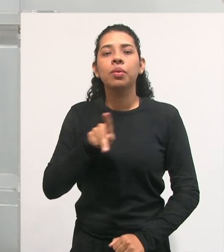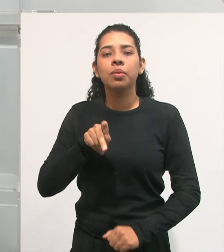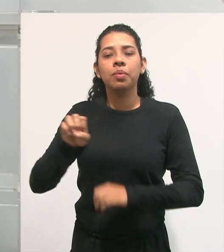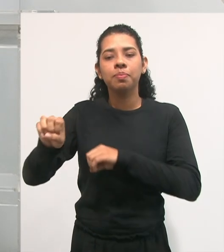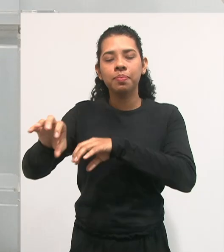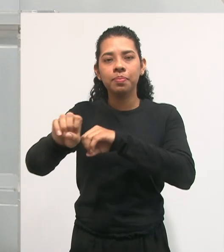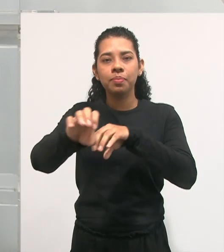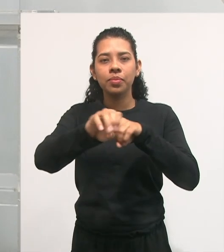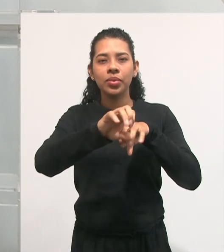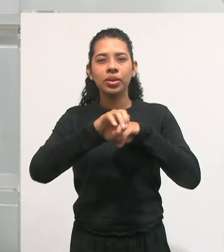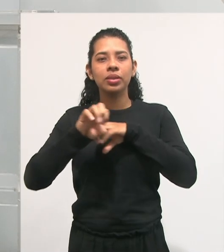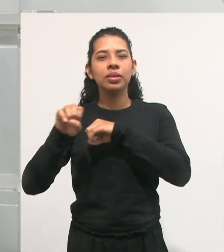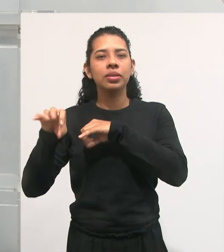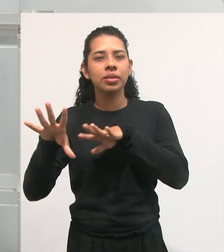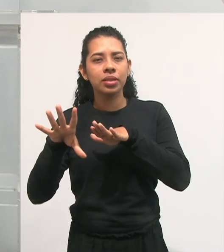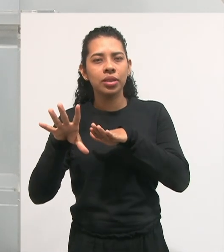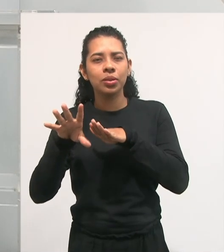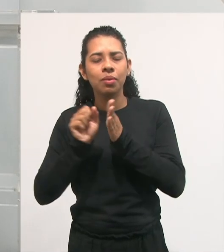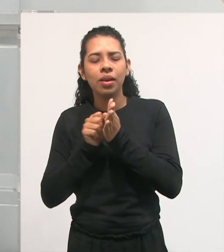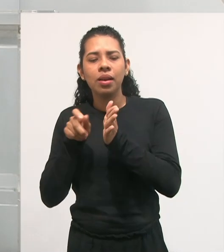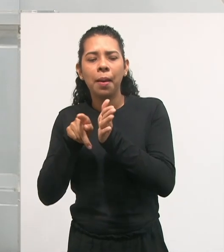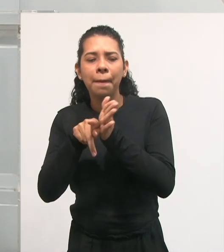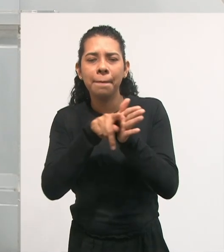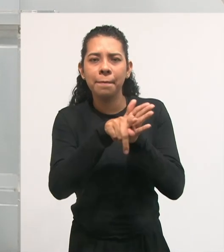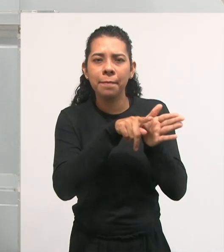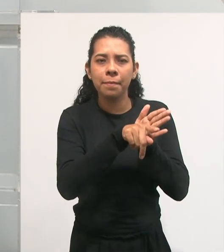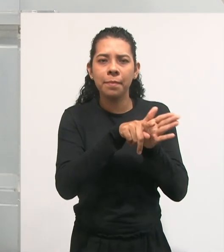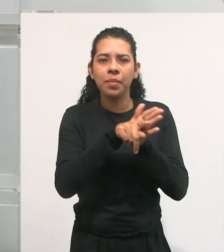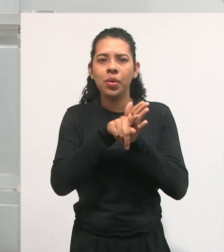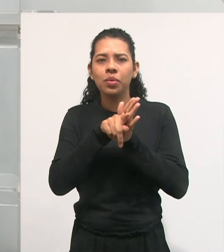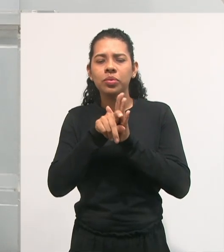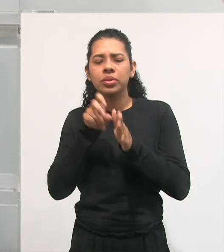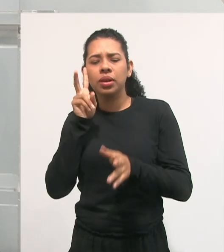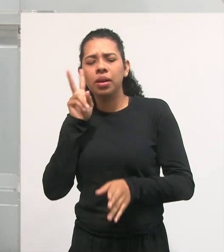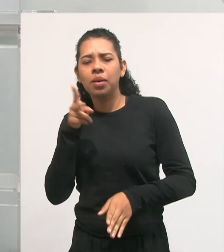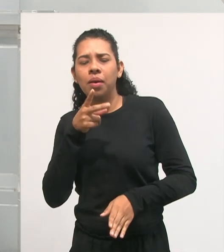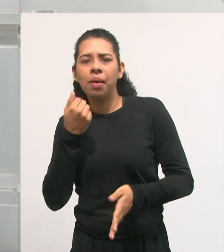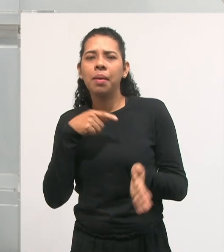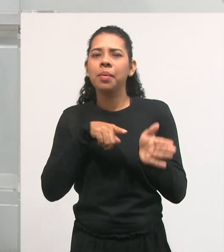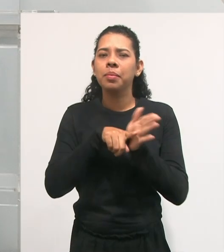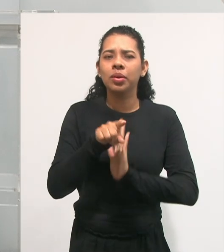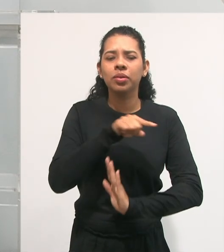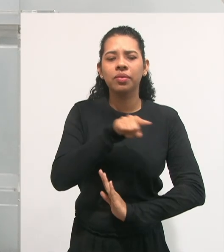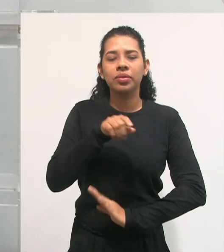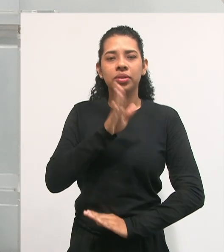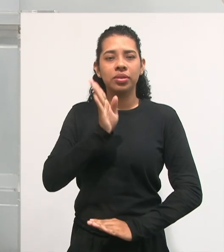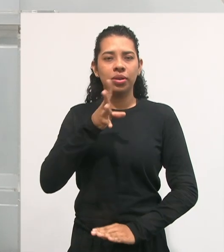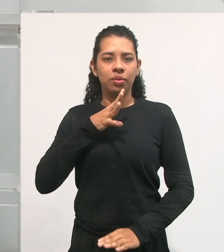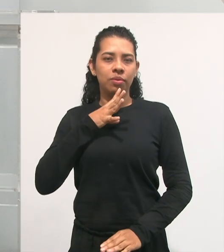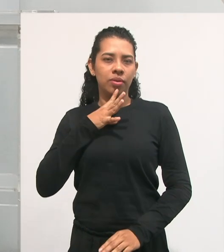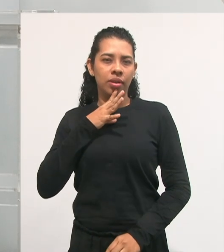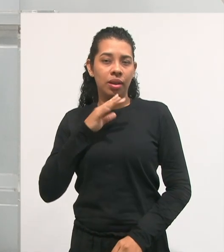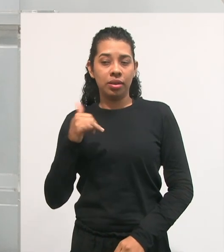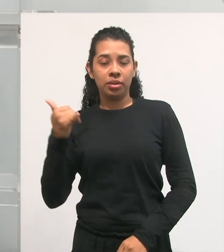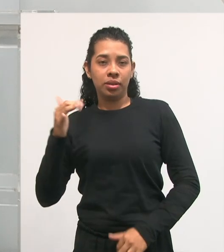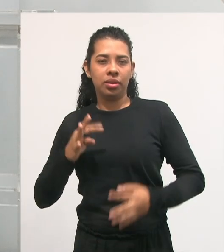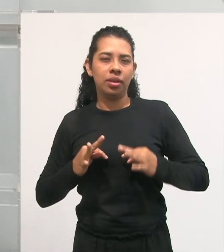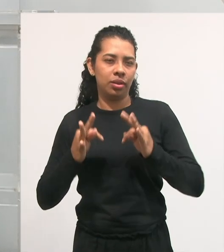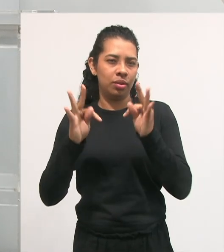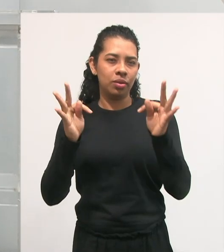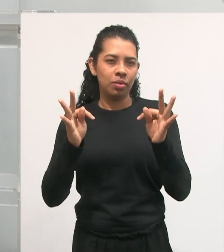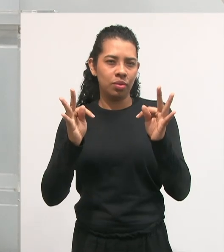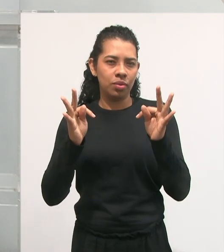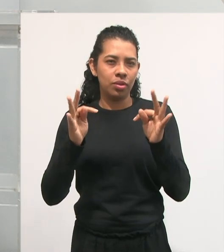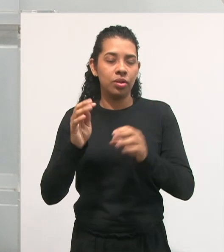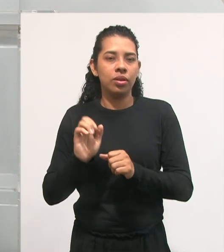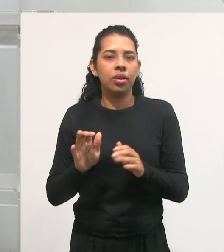procura o conhecimento prévio daquele aluno, questiona se ele já conhece, né, se ele já teve contato com determinado tema ou assunto, muitas